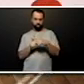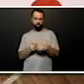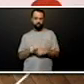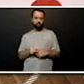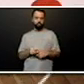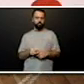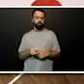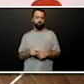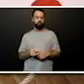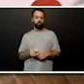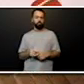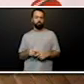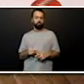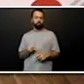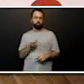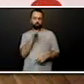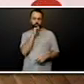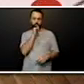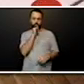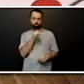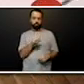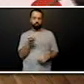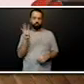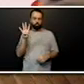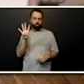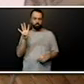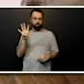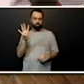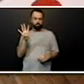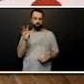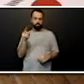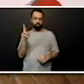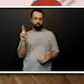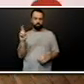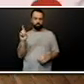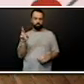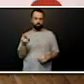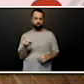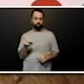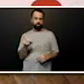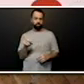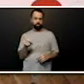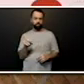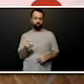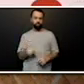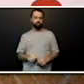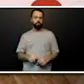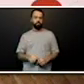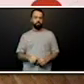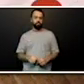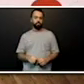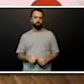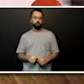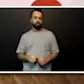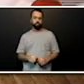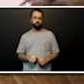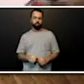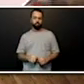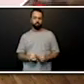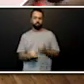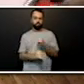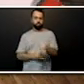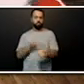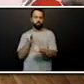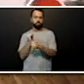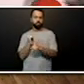se eu tenho R$4 e eu descubro que no meu